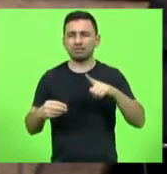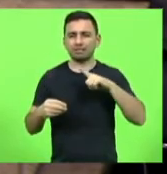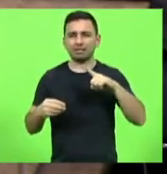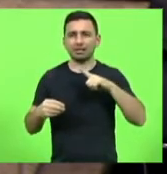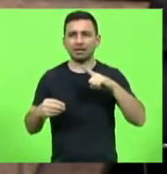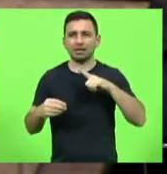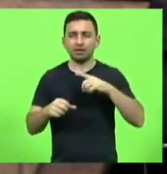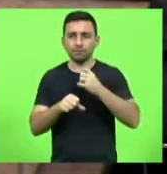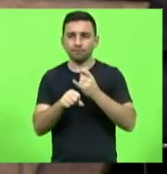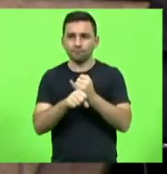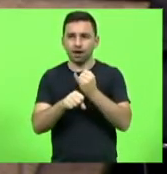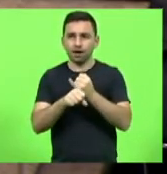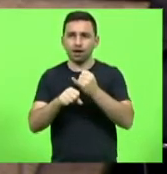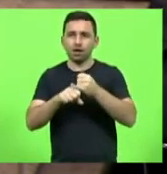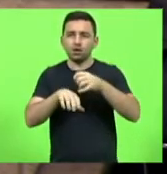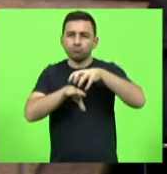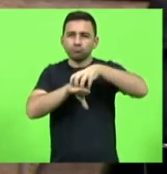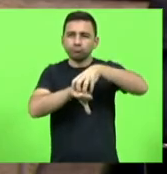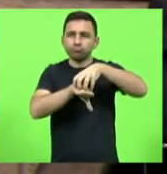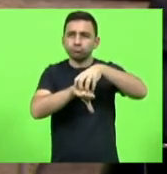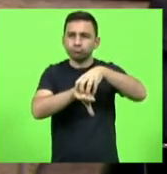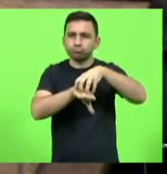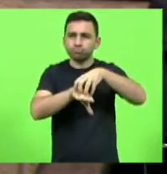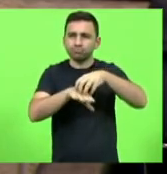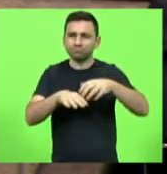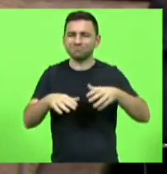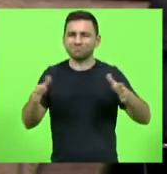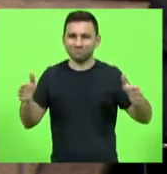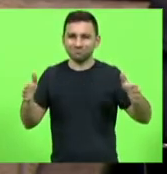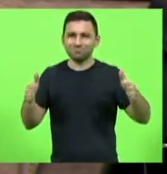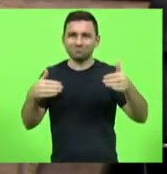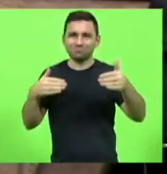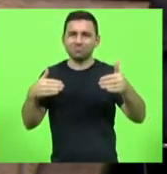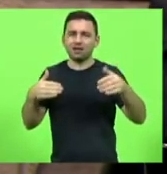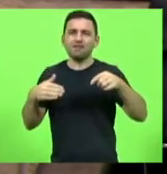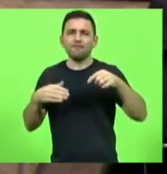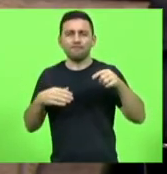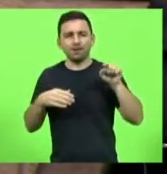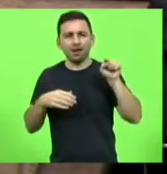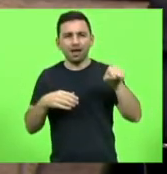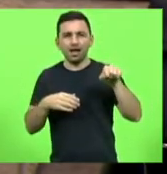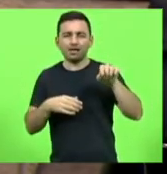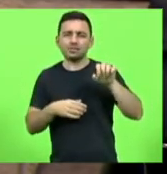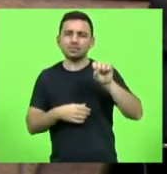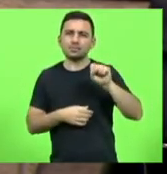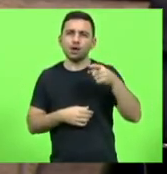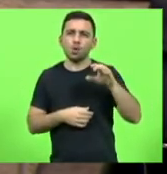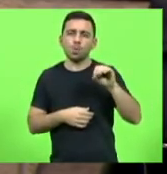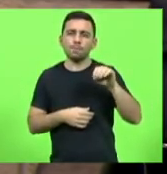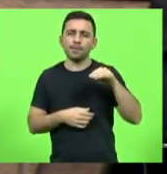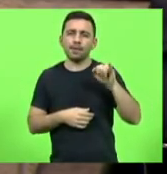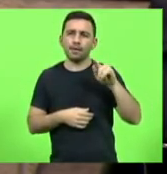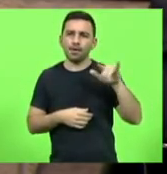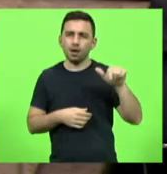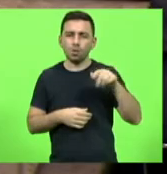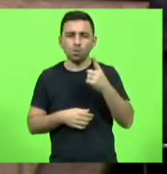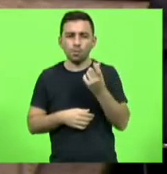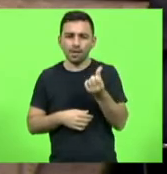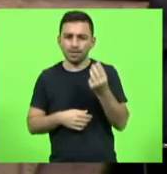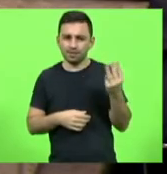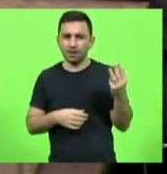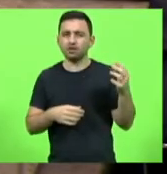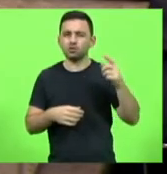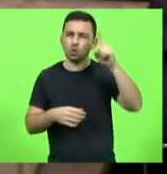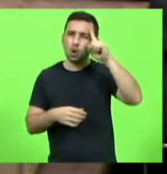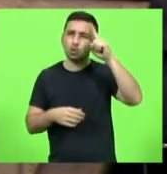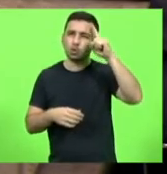Maurício, que vem lá de São Miguel, de Dionísio, da 163, e que passam todos os dias aqui